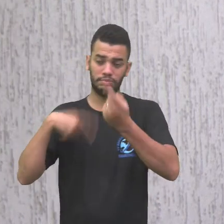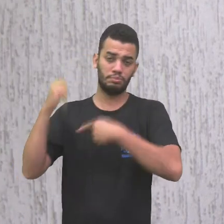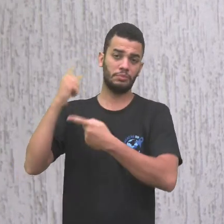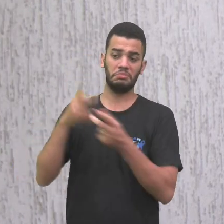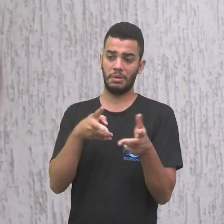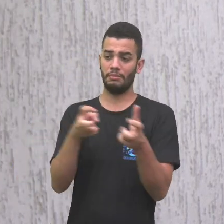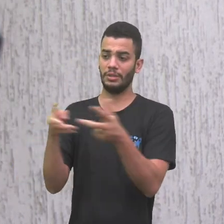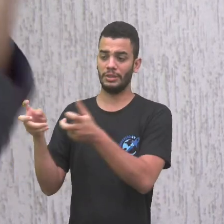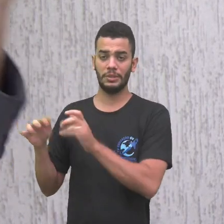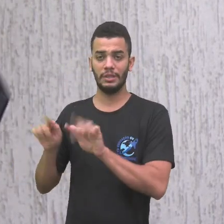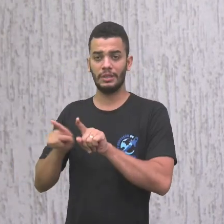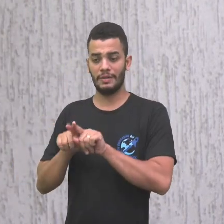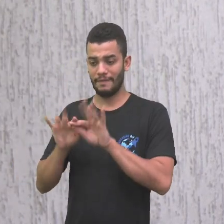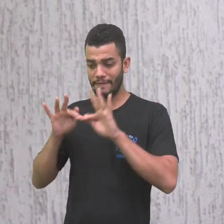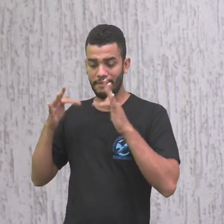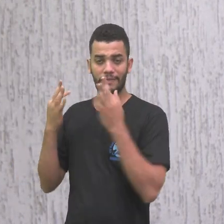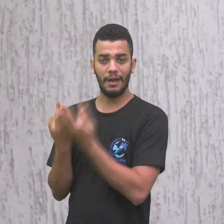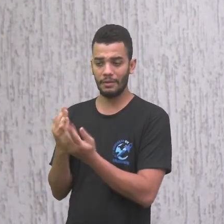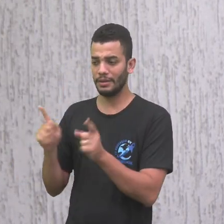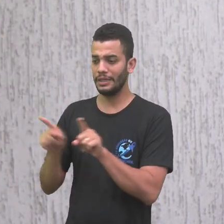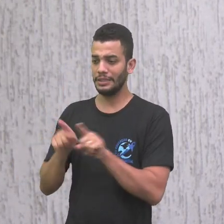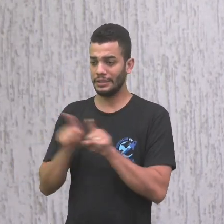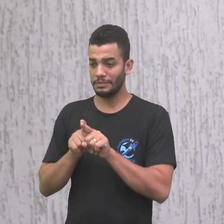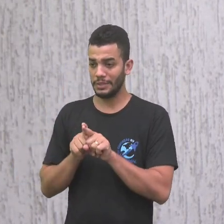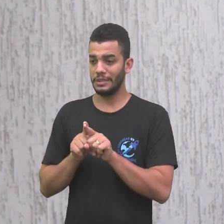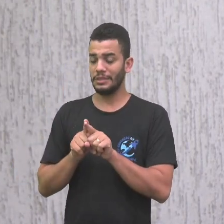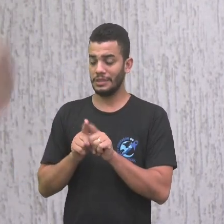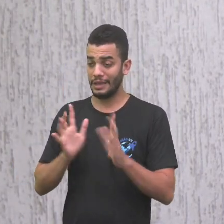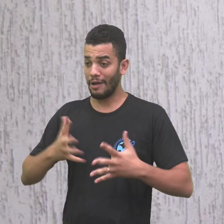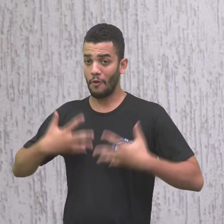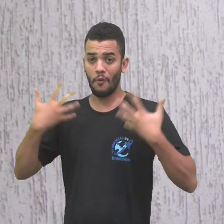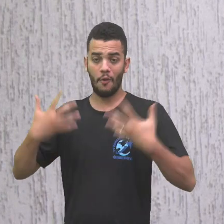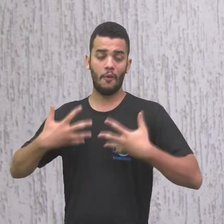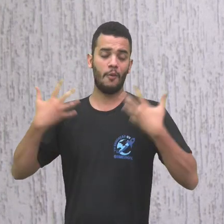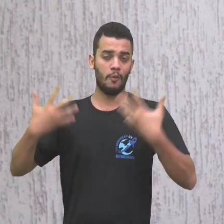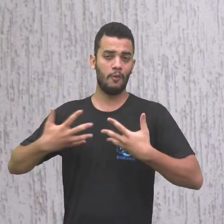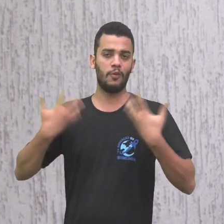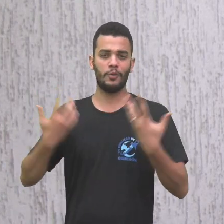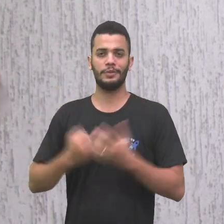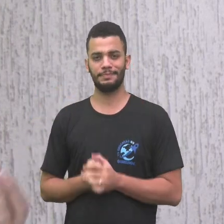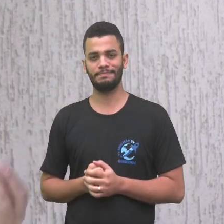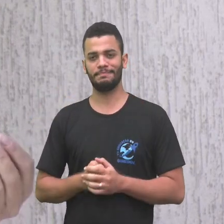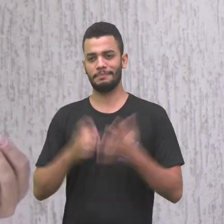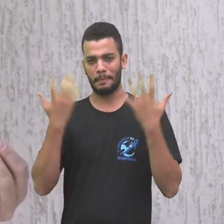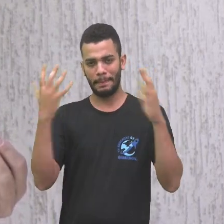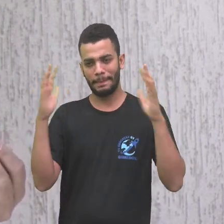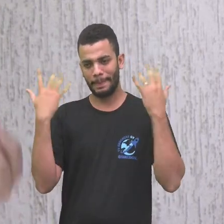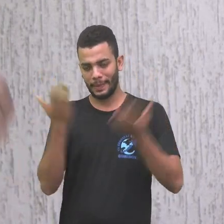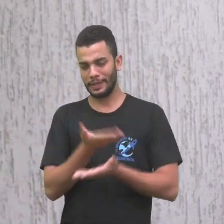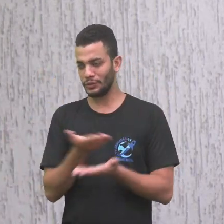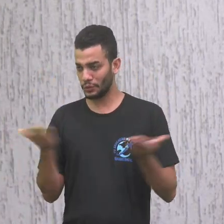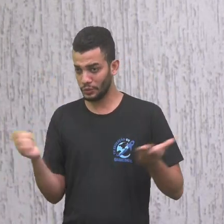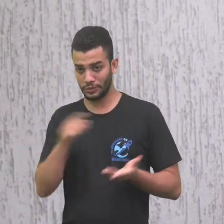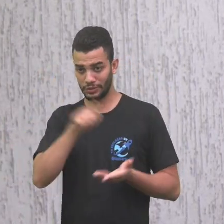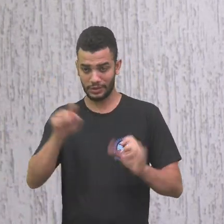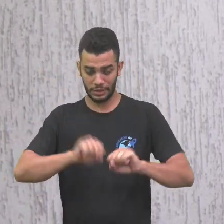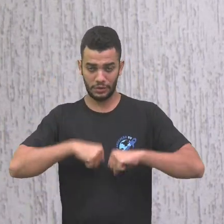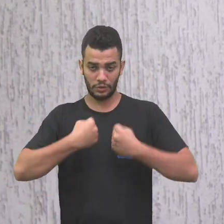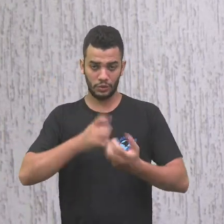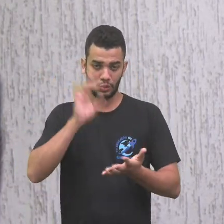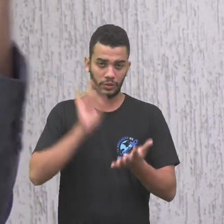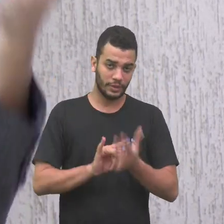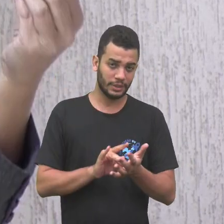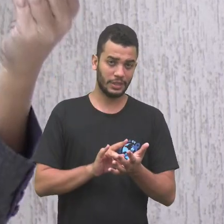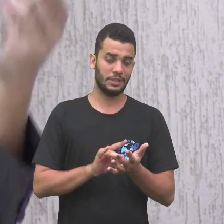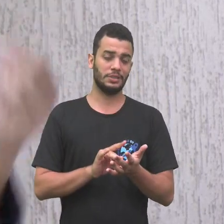que vocês têm de colocar os filhos de vocês numa escola pública aqui do município. Parabéns para todos vocês. É um prazer muito grande a